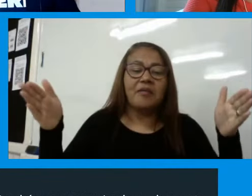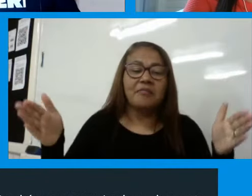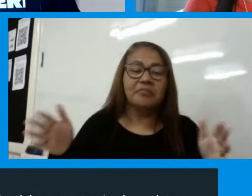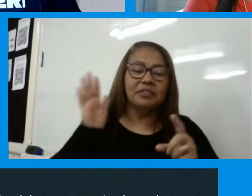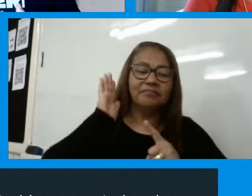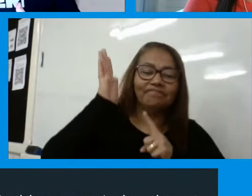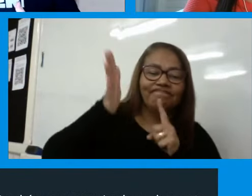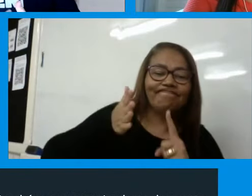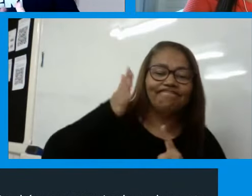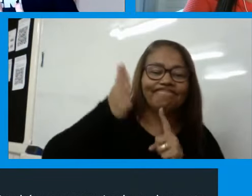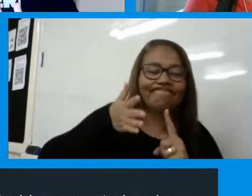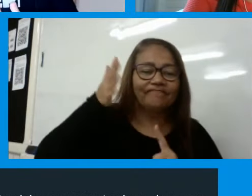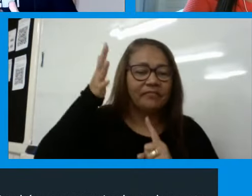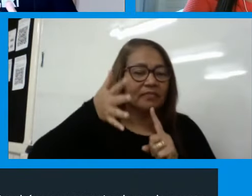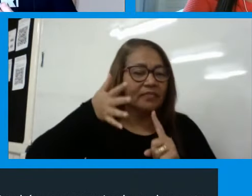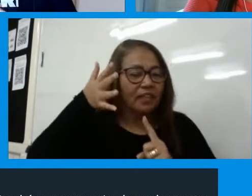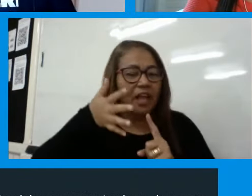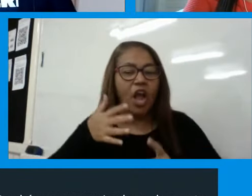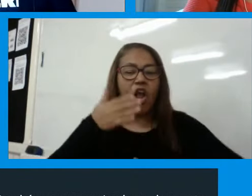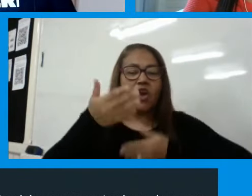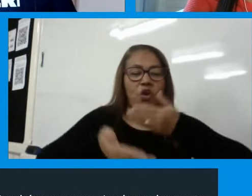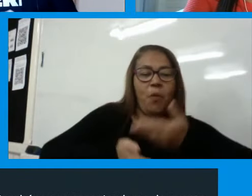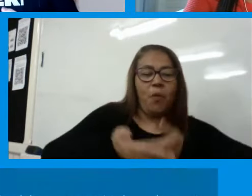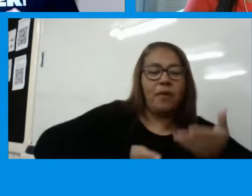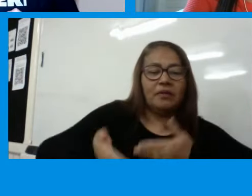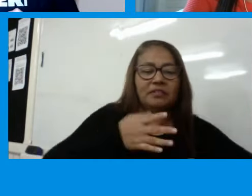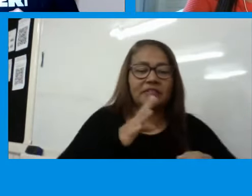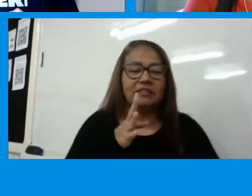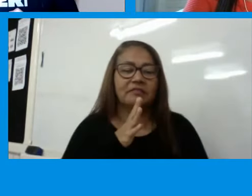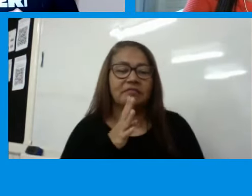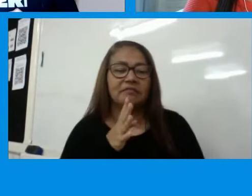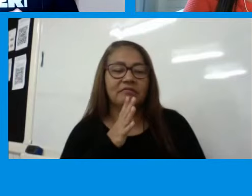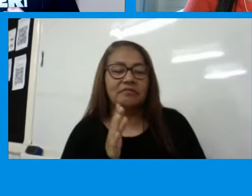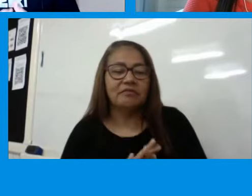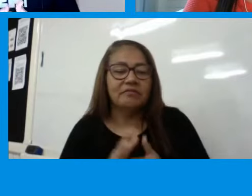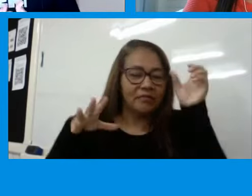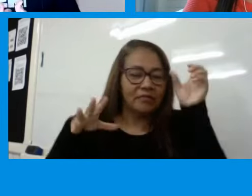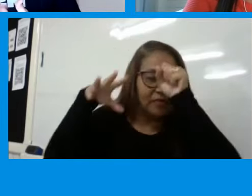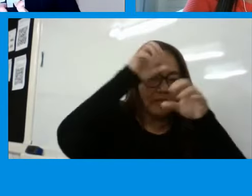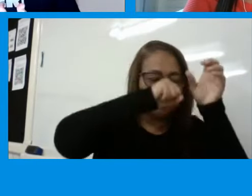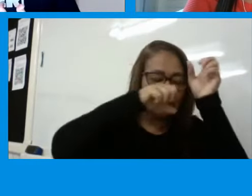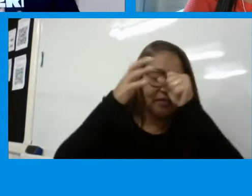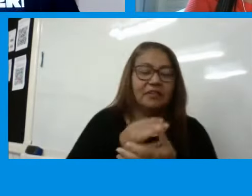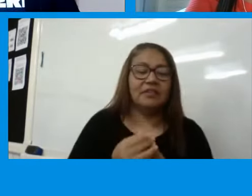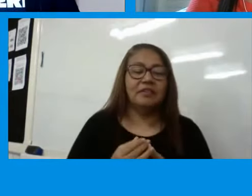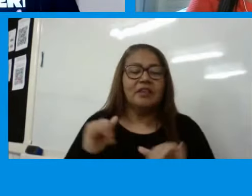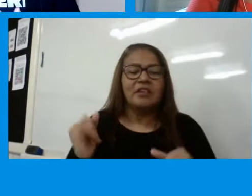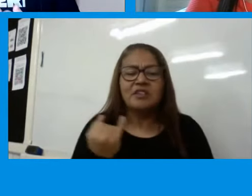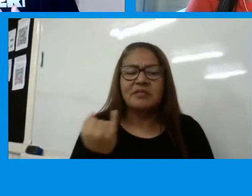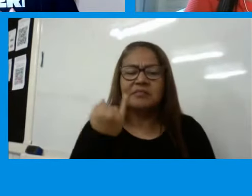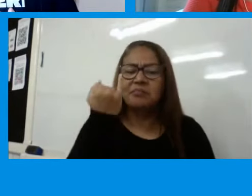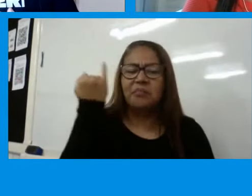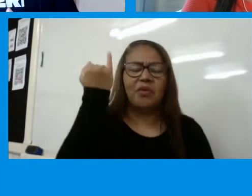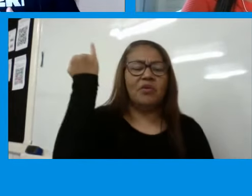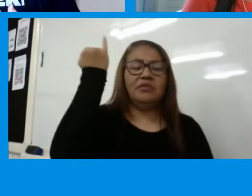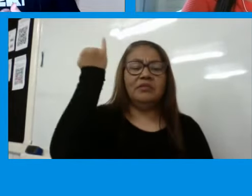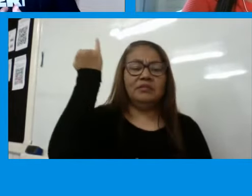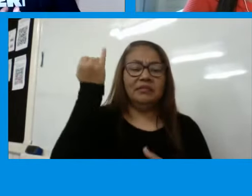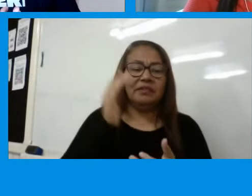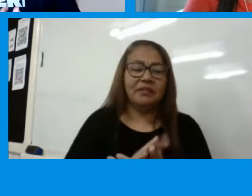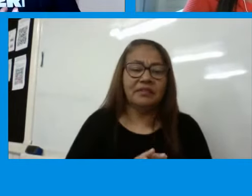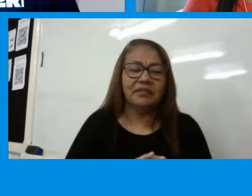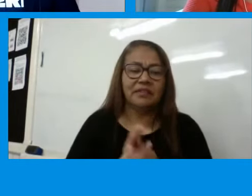compartilhar um pouco do nosso conhecimento, né? É super importante esses momentos, parabenizar aí na figura de